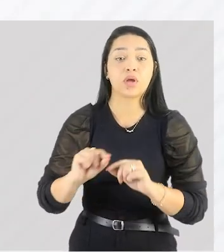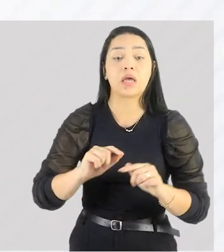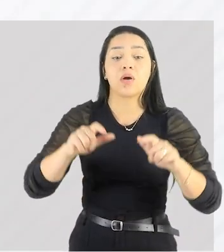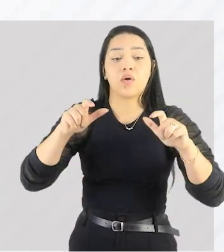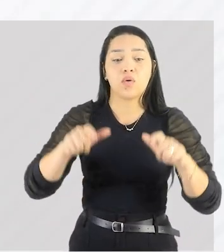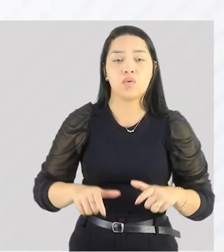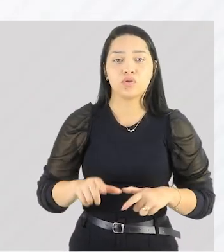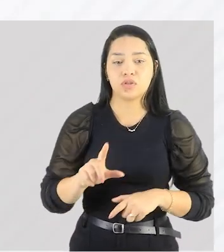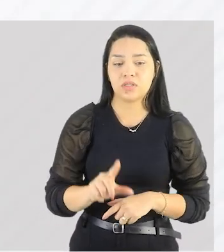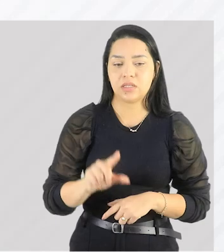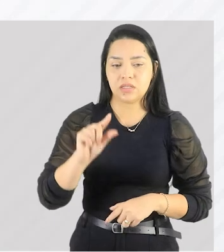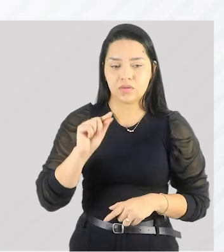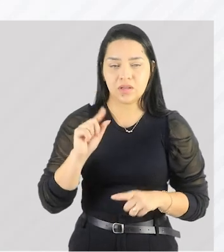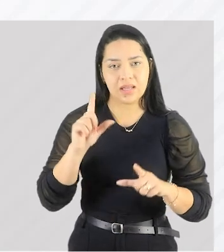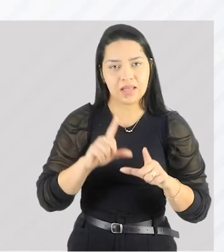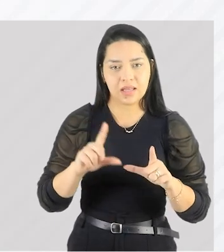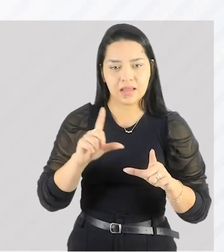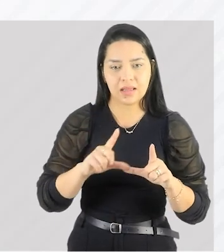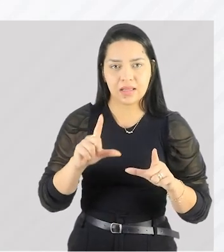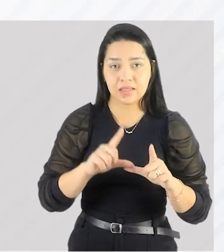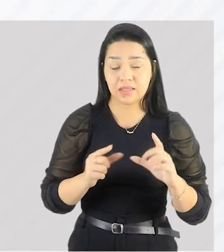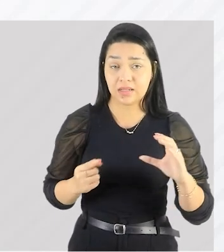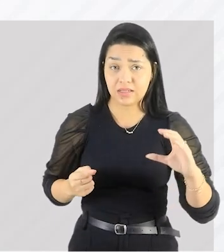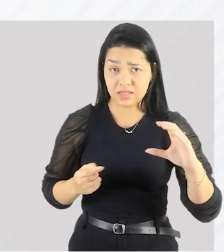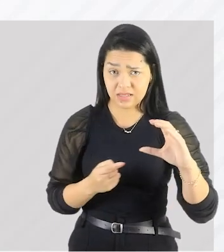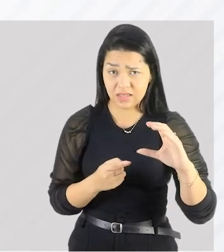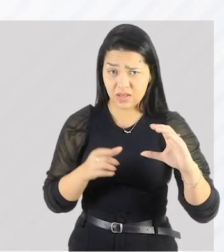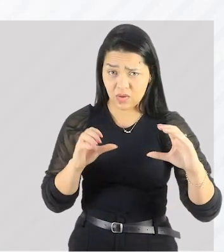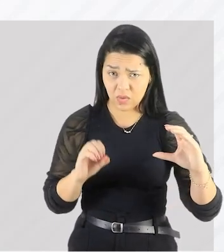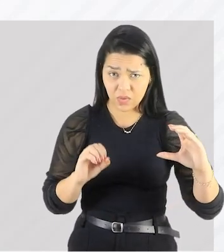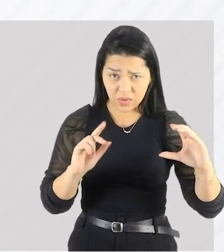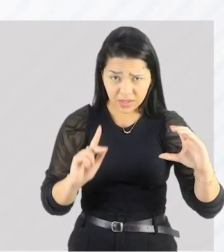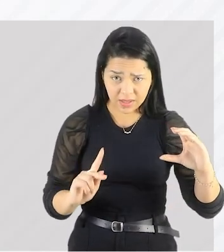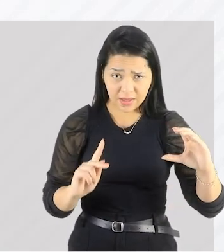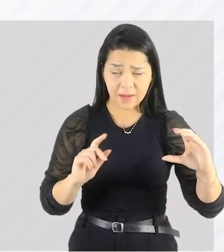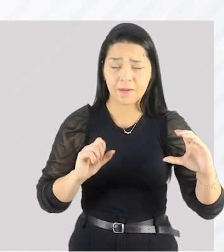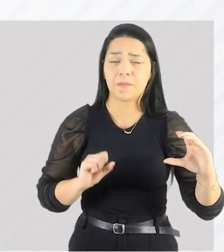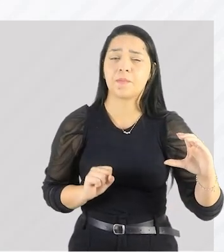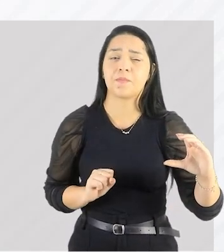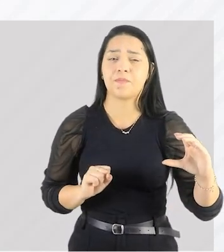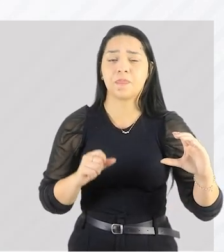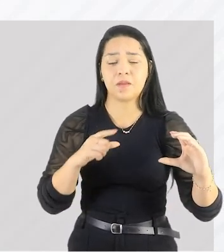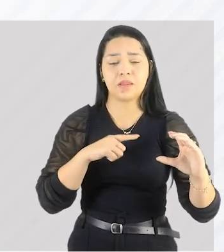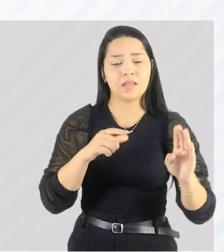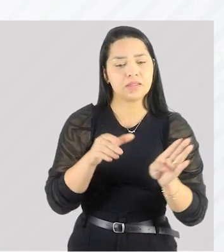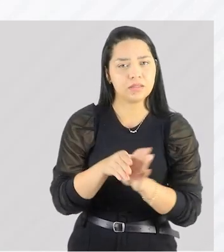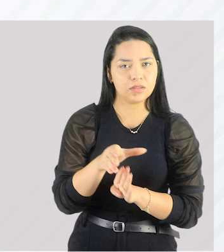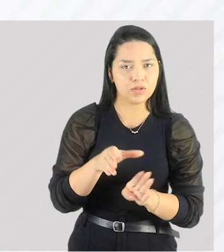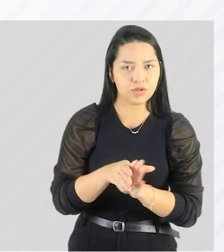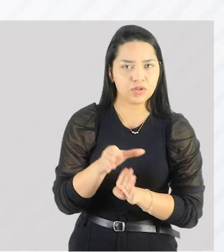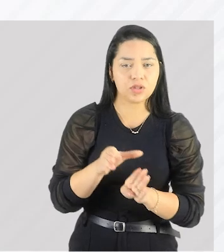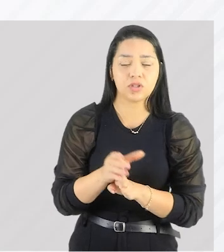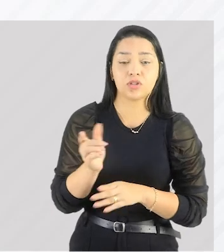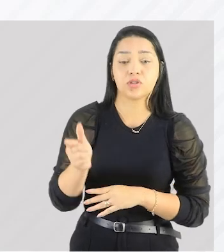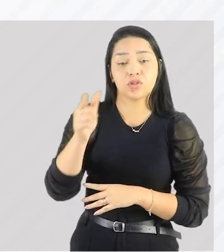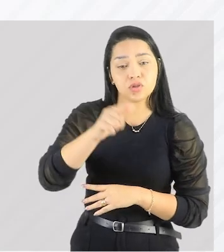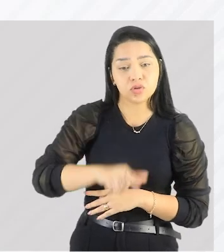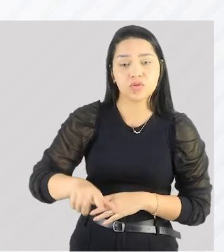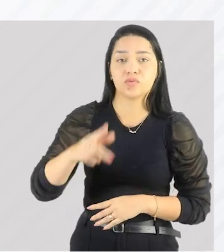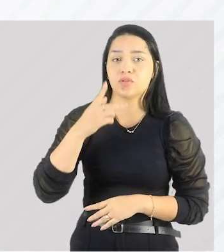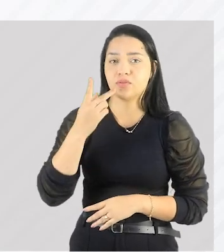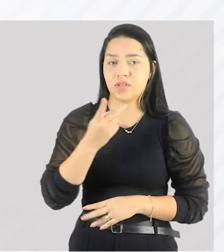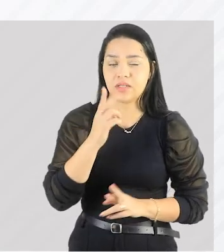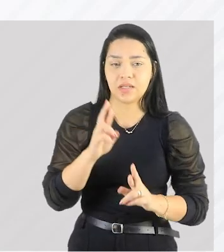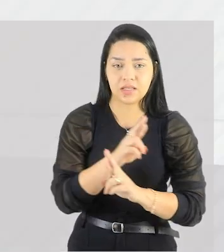na alternativa letra C, tá ok? Então, ó, pega essa dica aqui, tá? Que de novo eu tô te falando de acordo